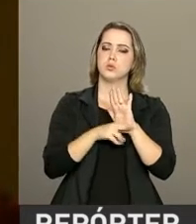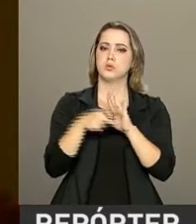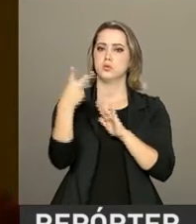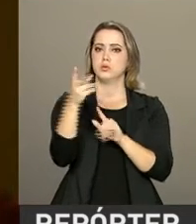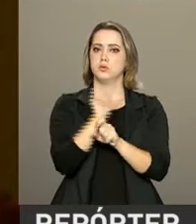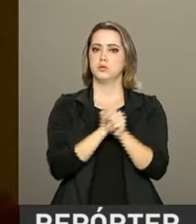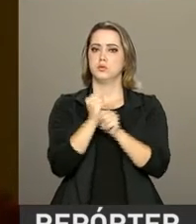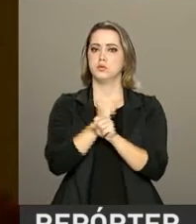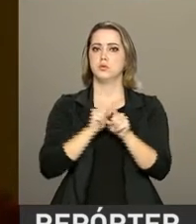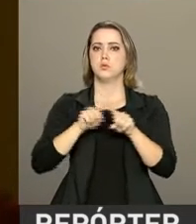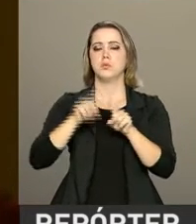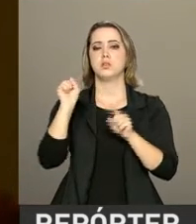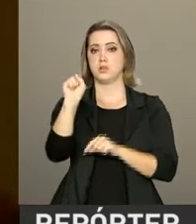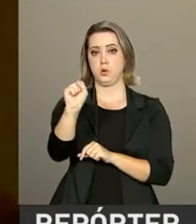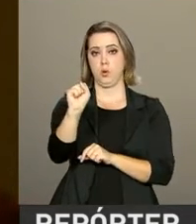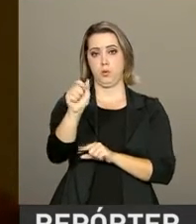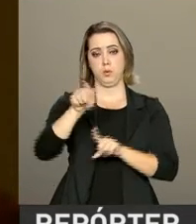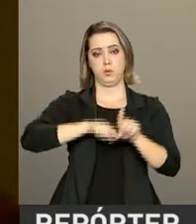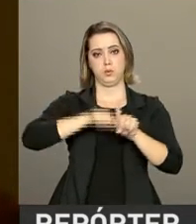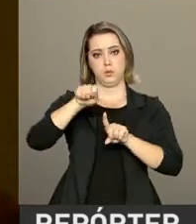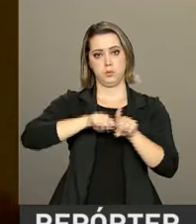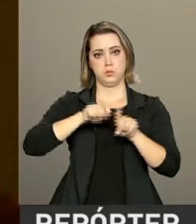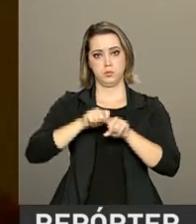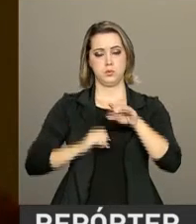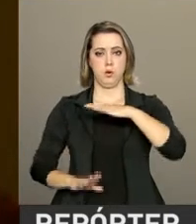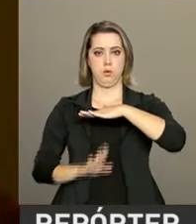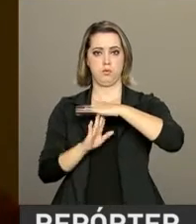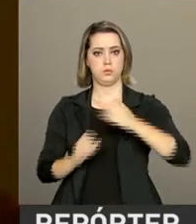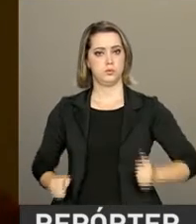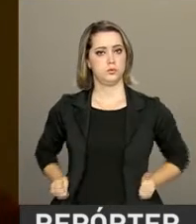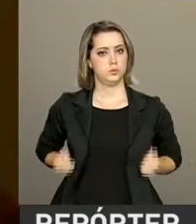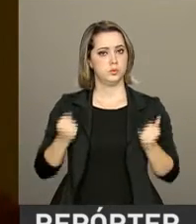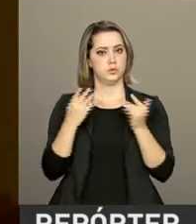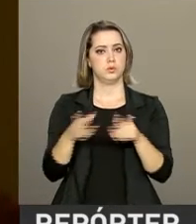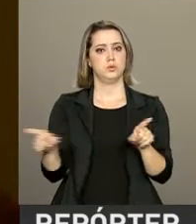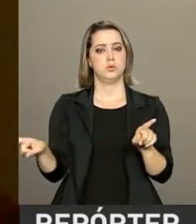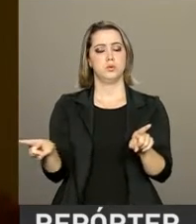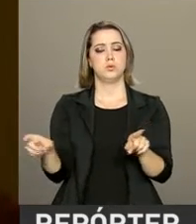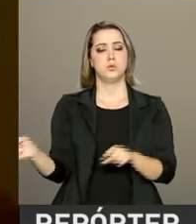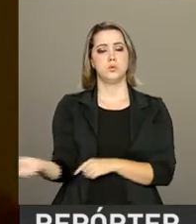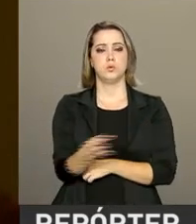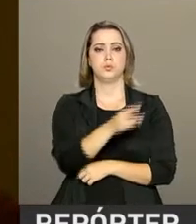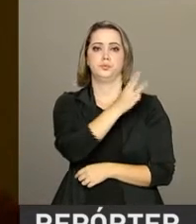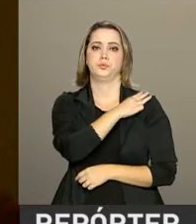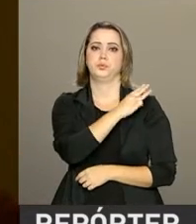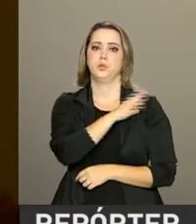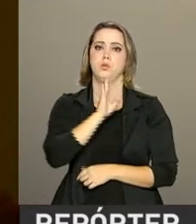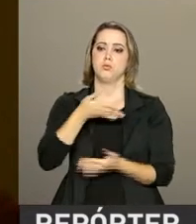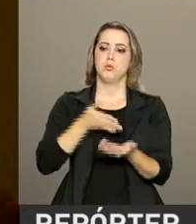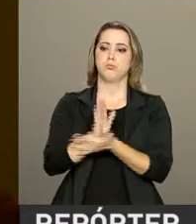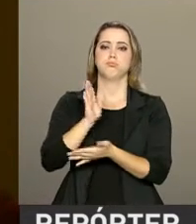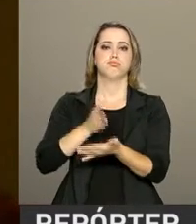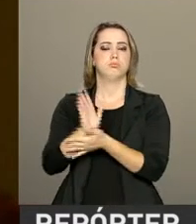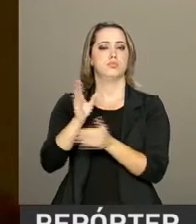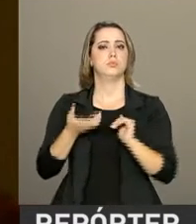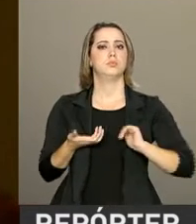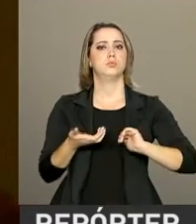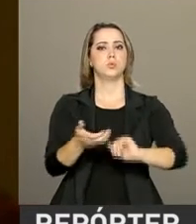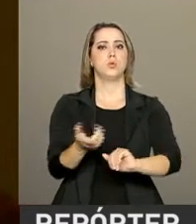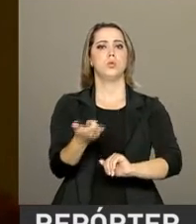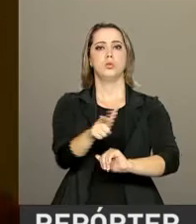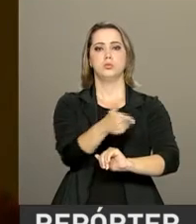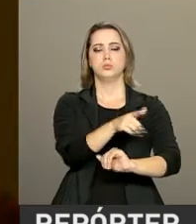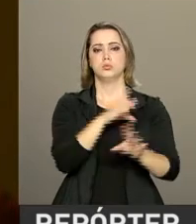anos mas como em oito meses o limite dos gastos públicos e um novo ensino médio já passaram pelo congresso e outras mudanças estão em